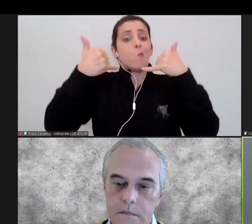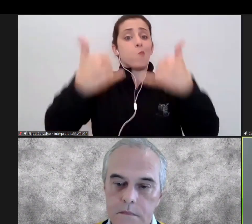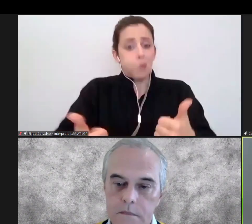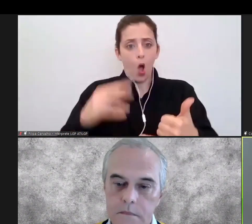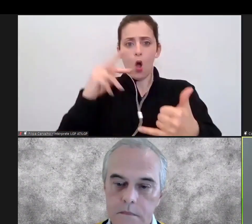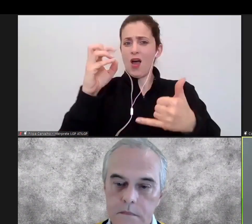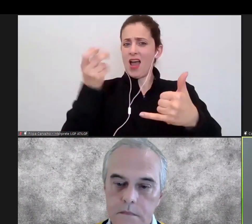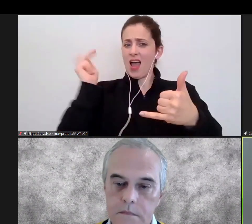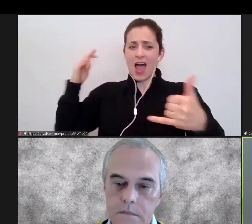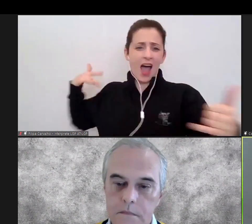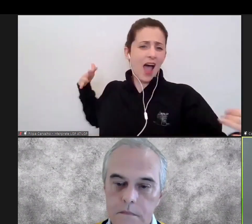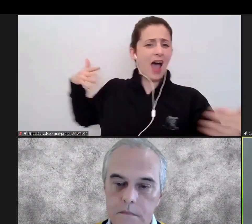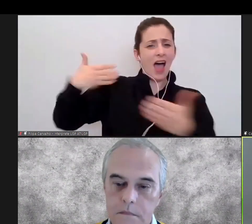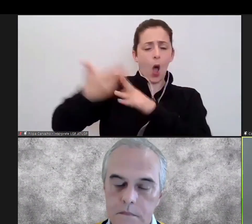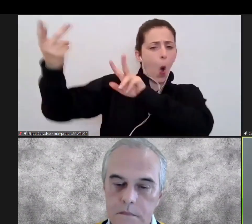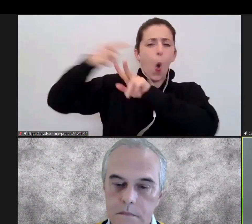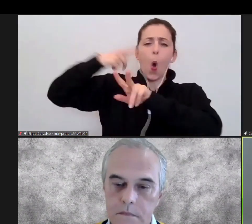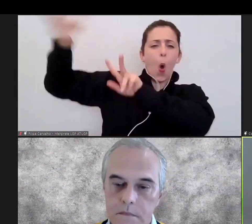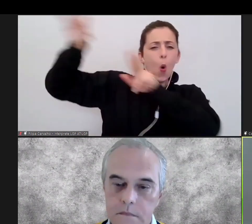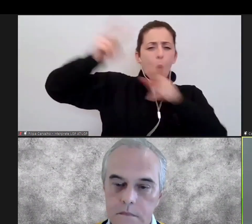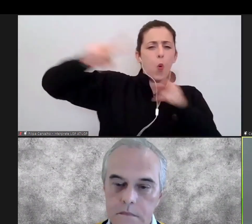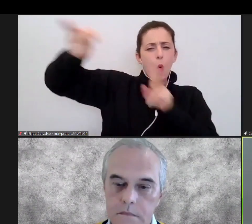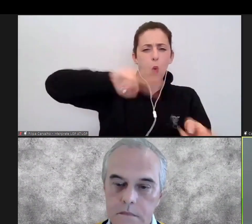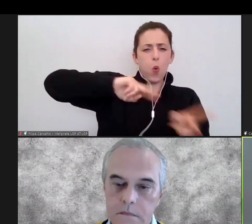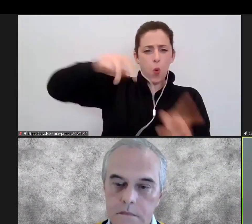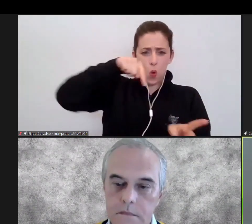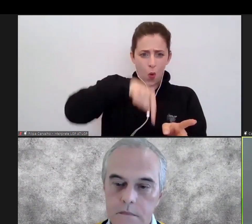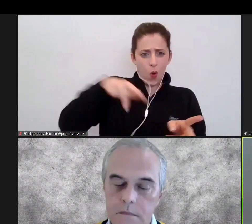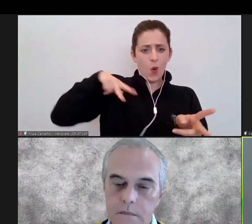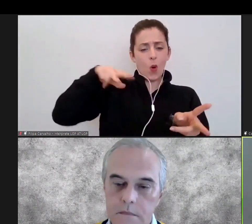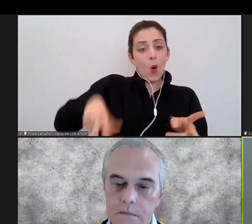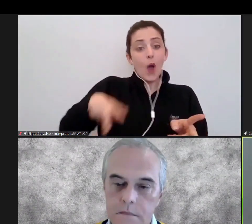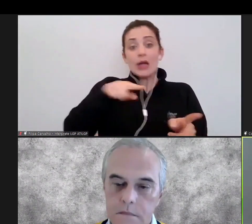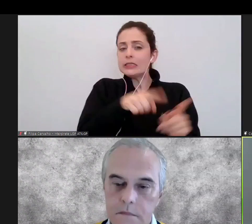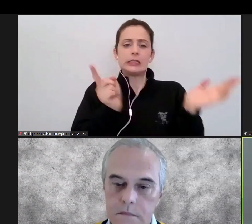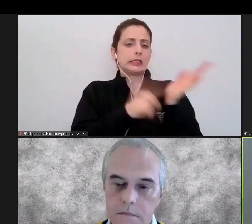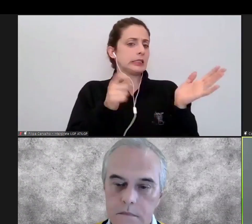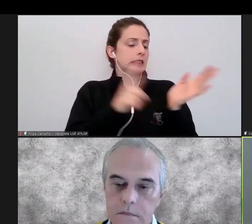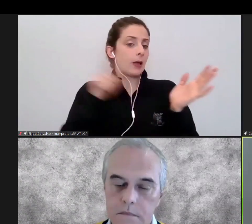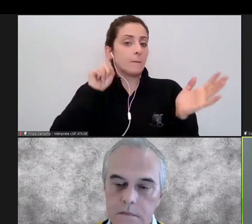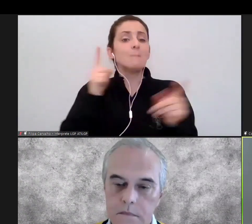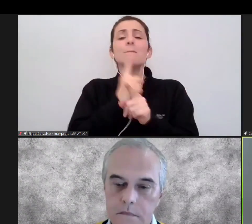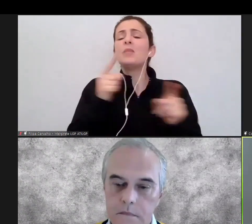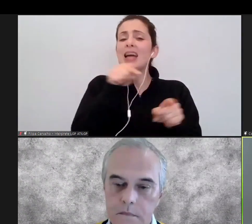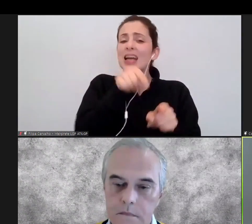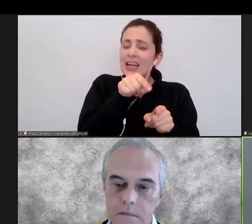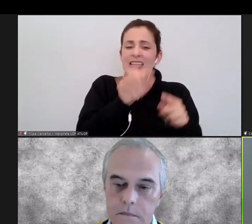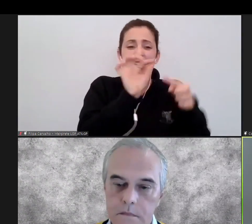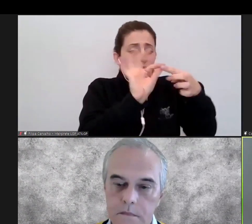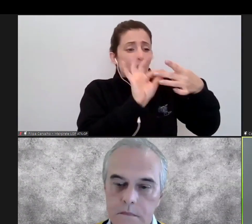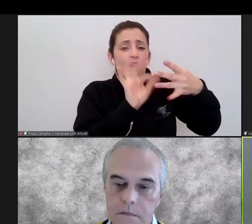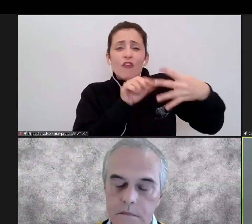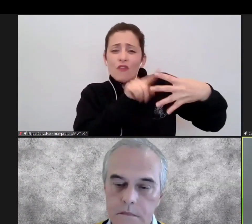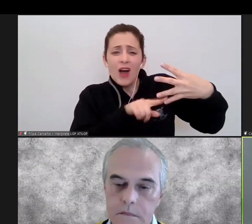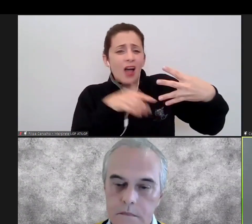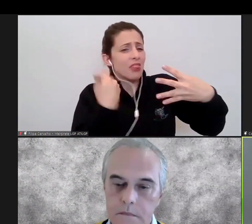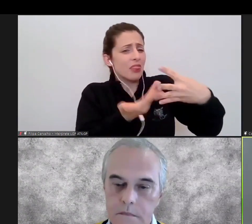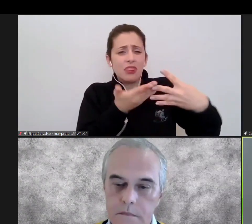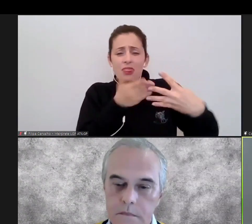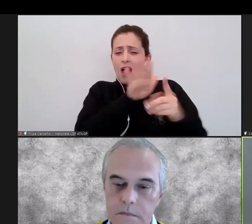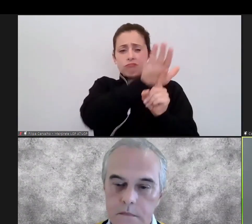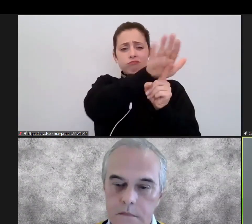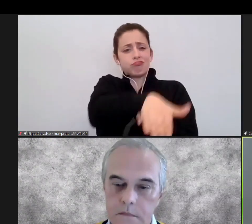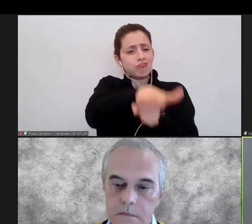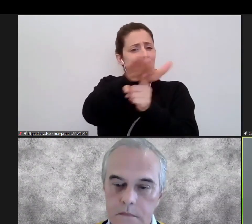continua a ser muito necessário, não é? E porque isto são fatores de exclusão estruturais e que está na altura de darmos